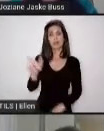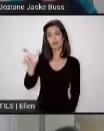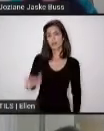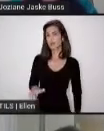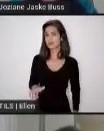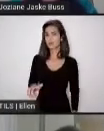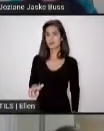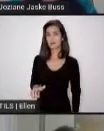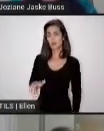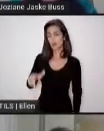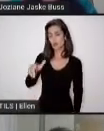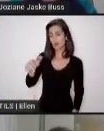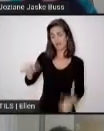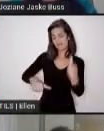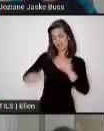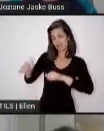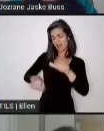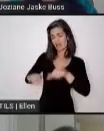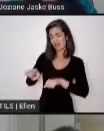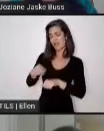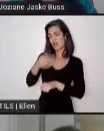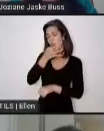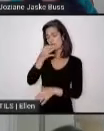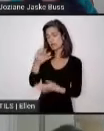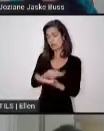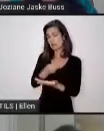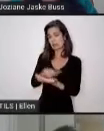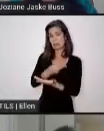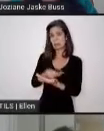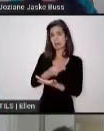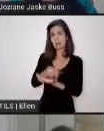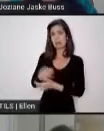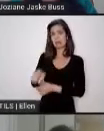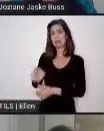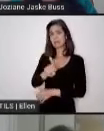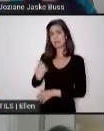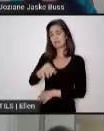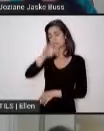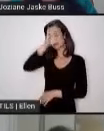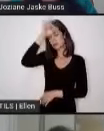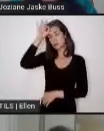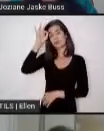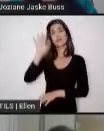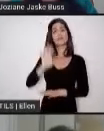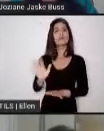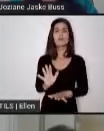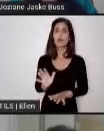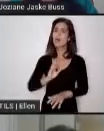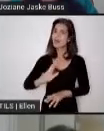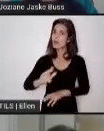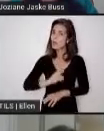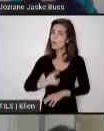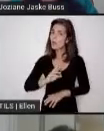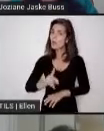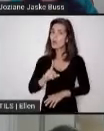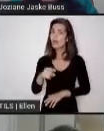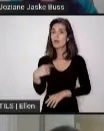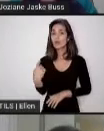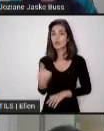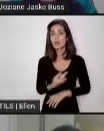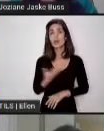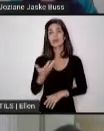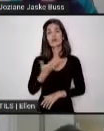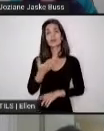está errado, né? Esse professor não sabe, mas nós pensamos, né, em